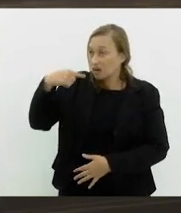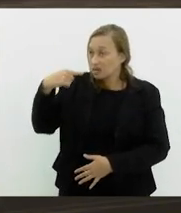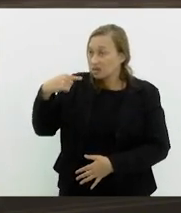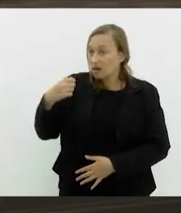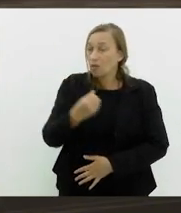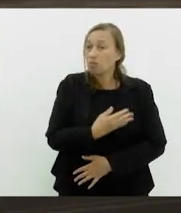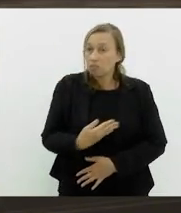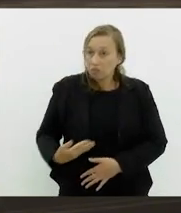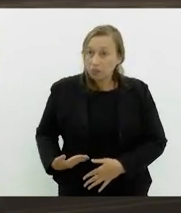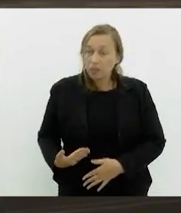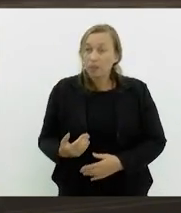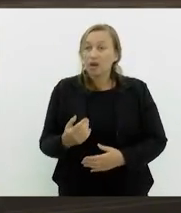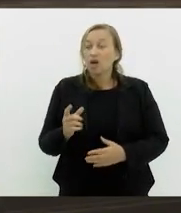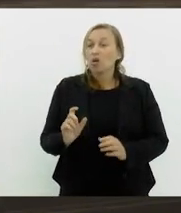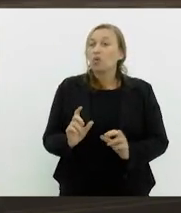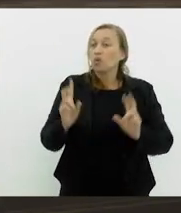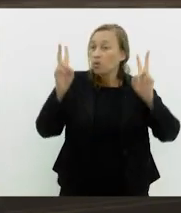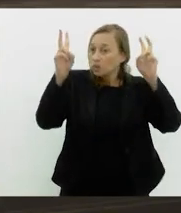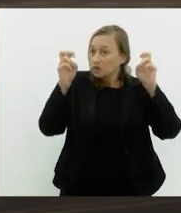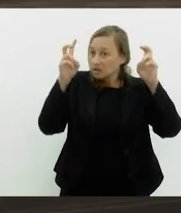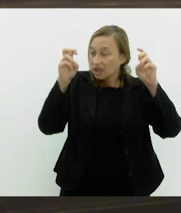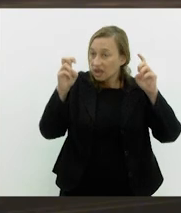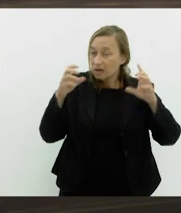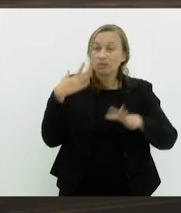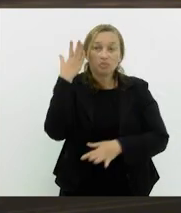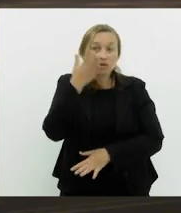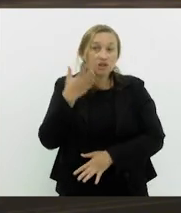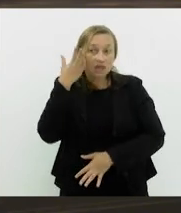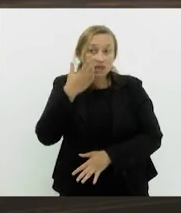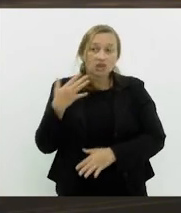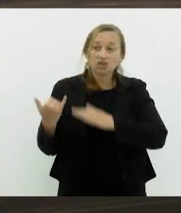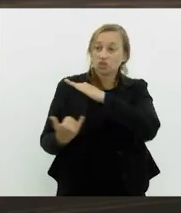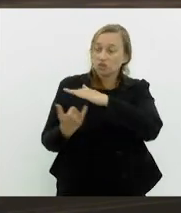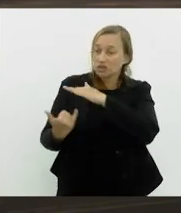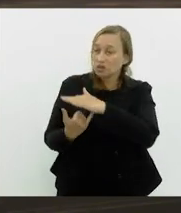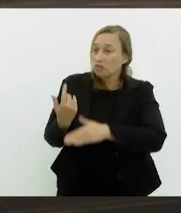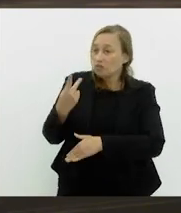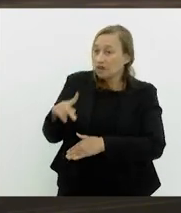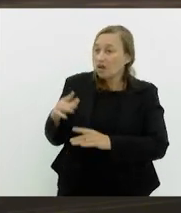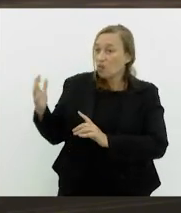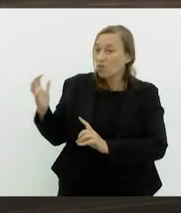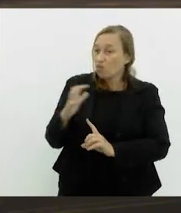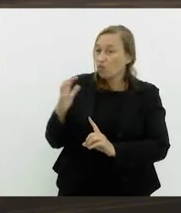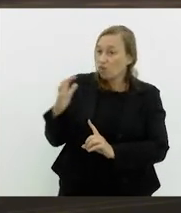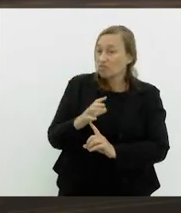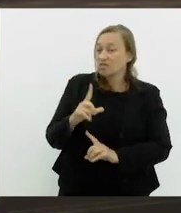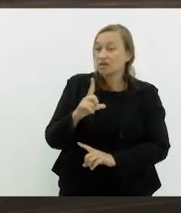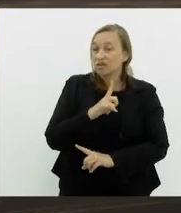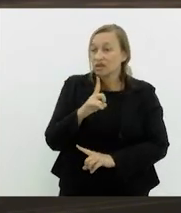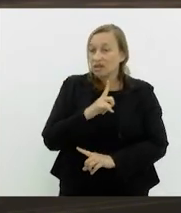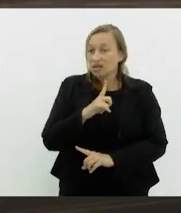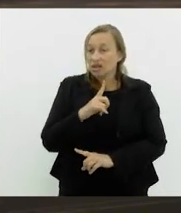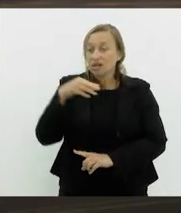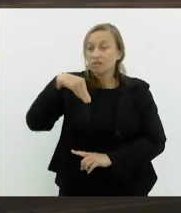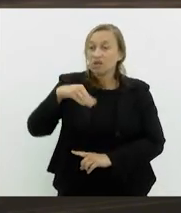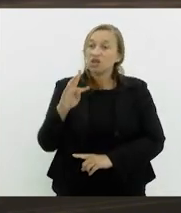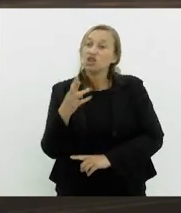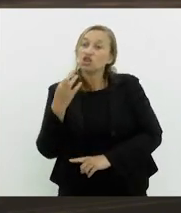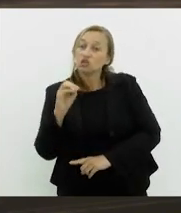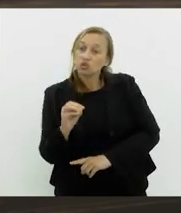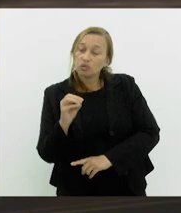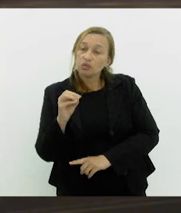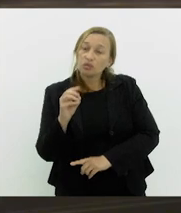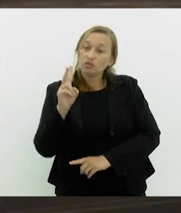aí o tema da palestra, a institucionalização dela tem muita influência do escrito do ministro Vitor Nunes Leal,